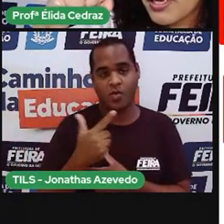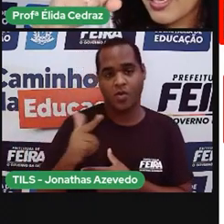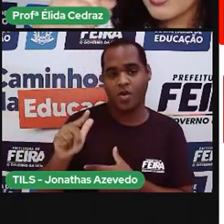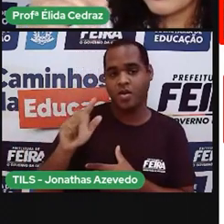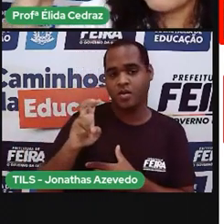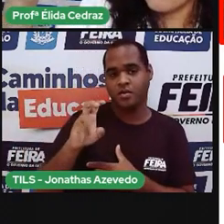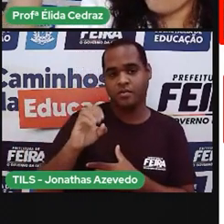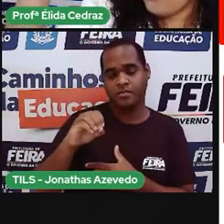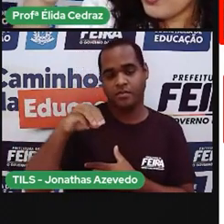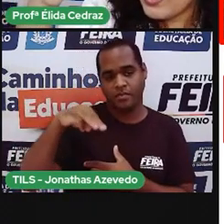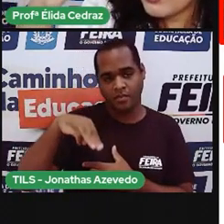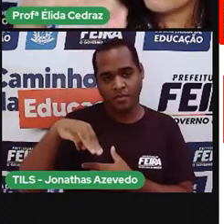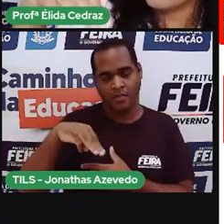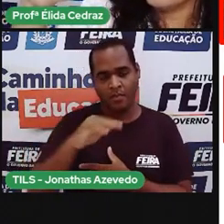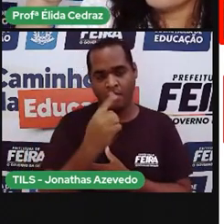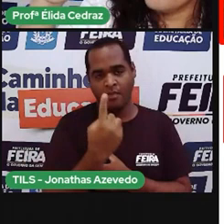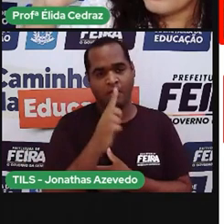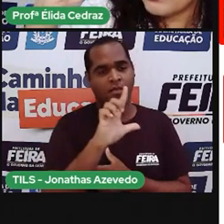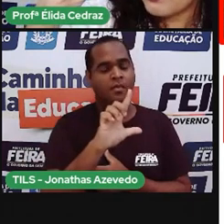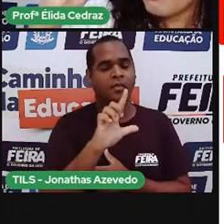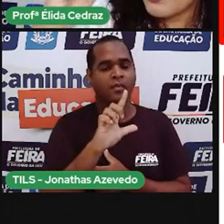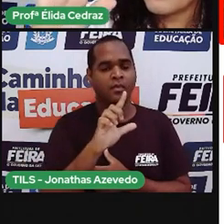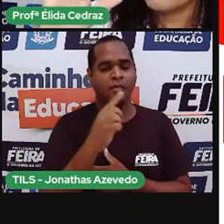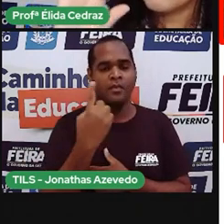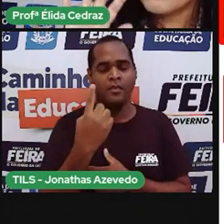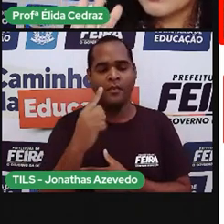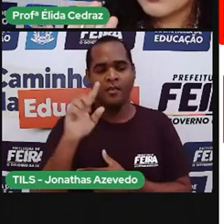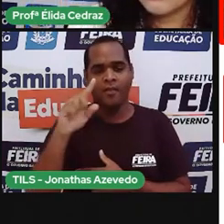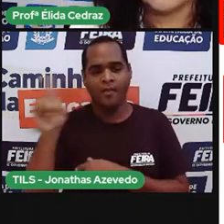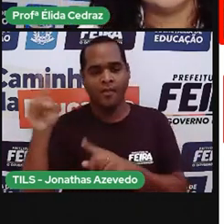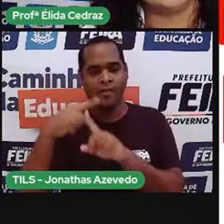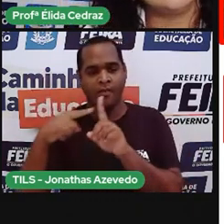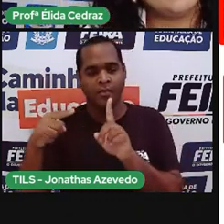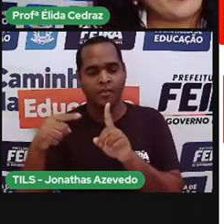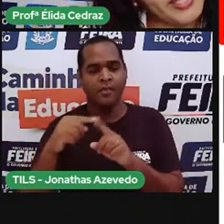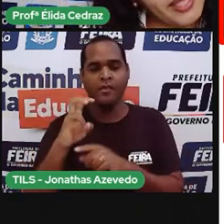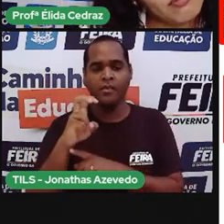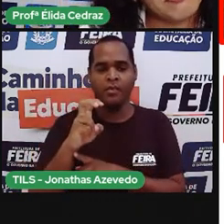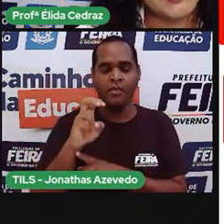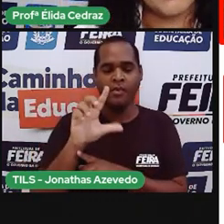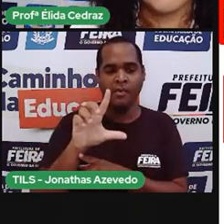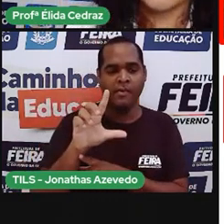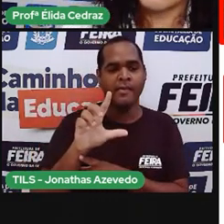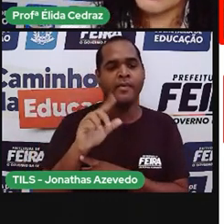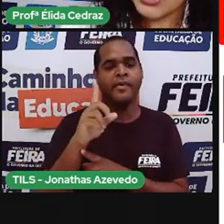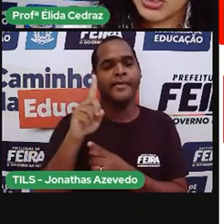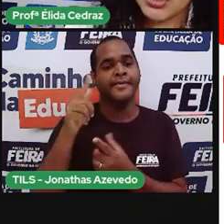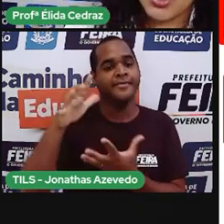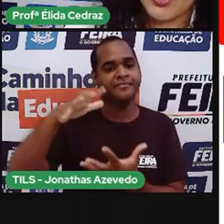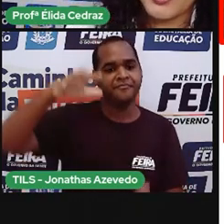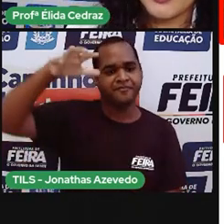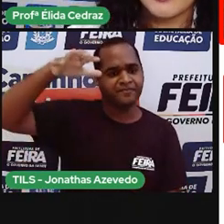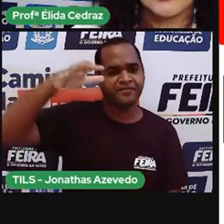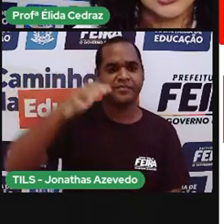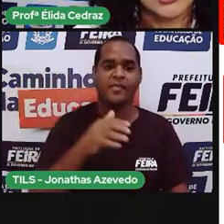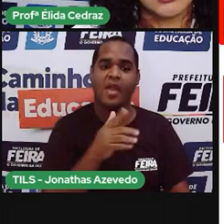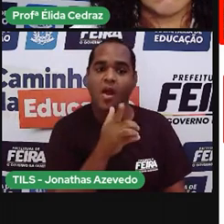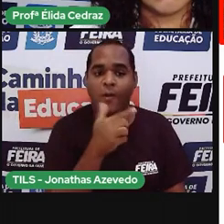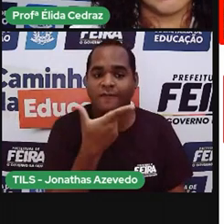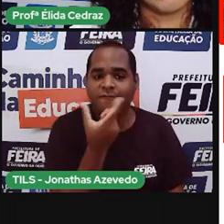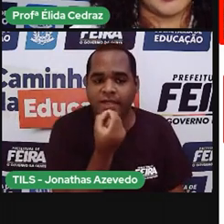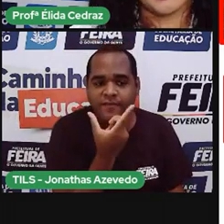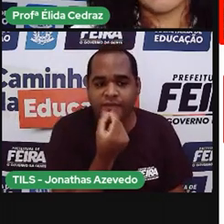500 ml, um litro e meio, 5. E o garrafão que a gente coloca em casa